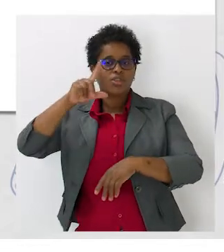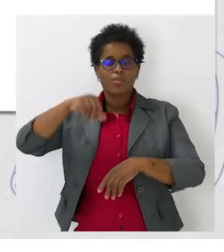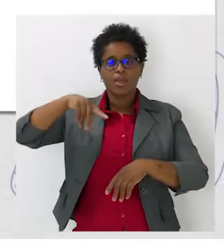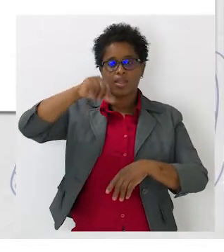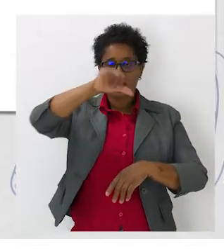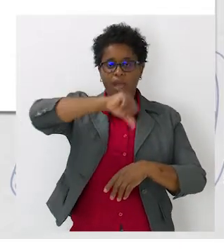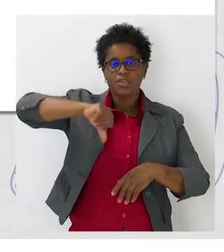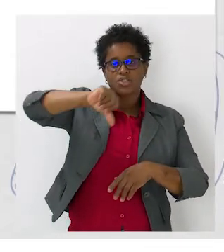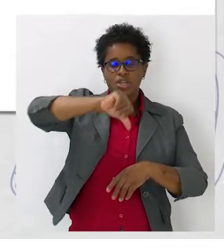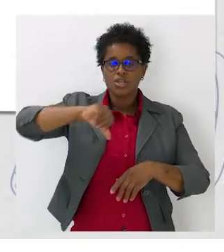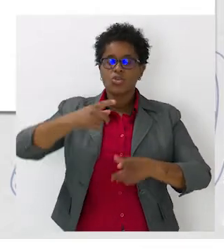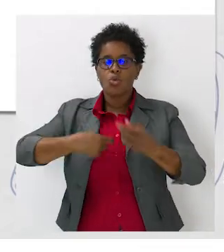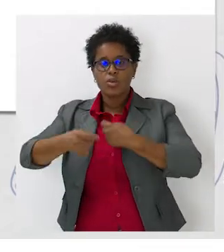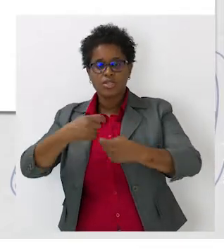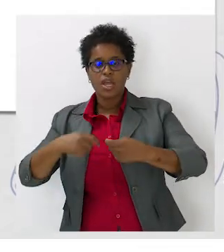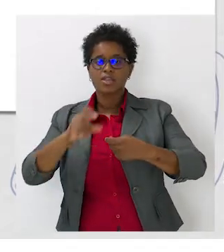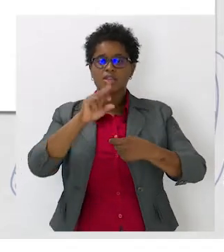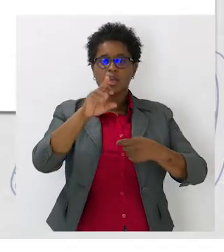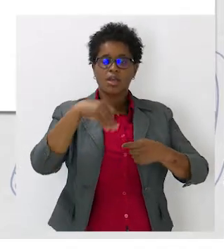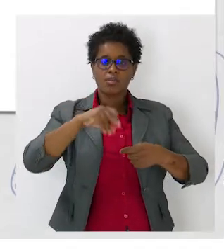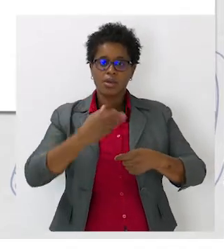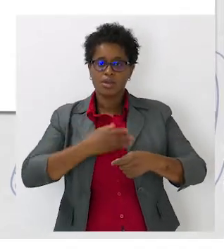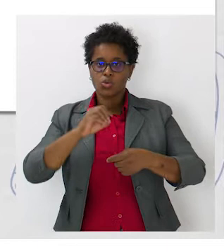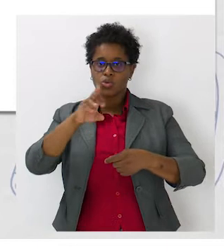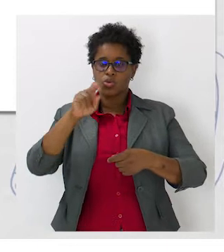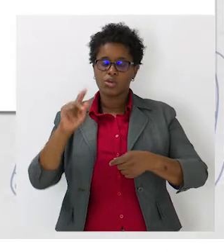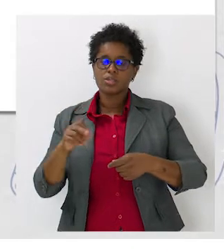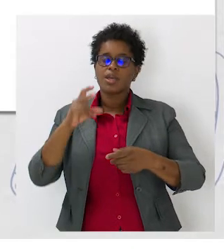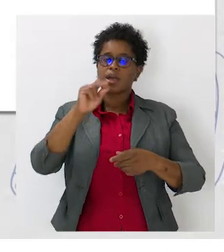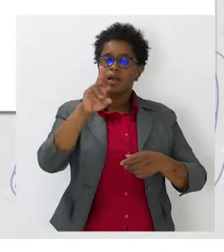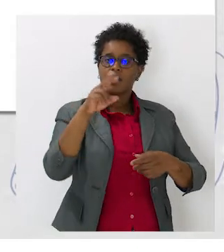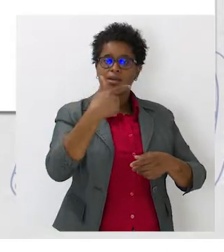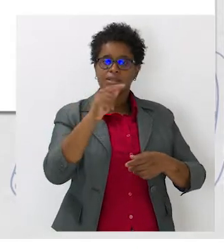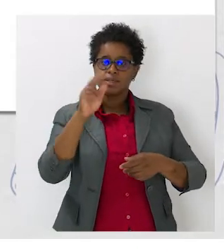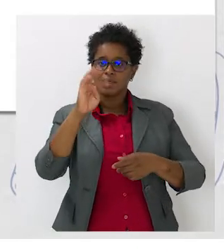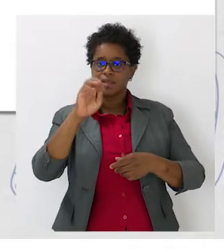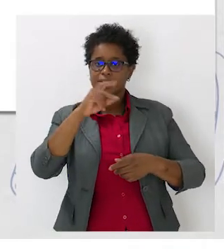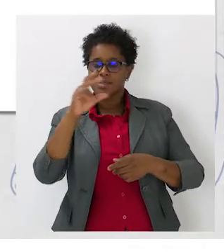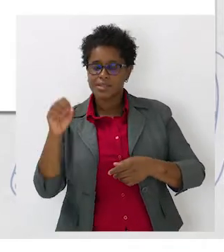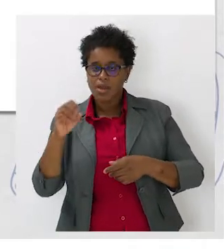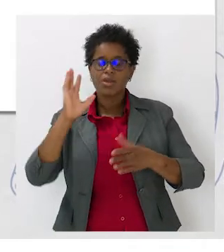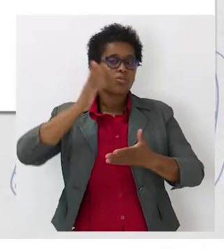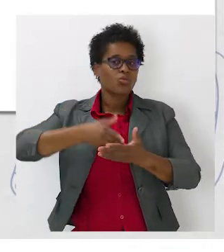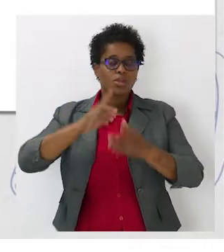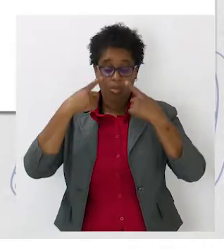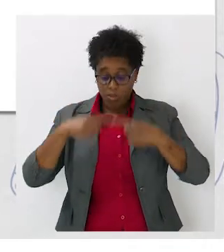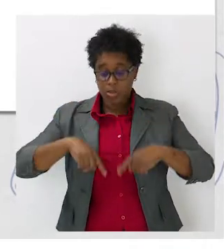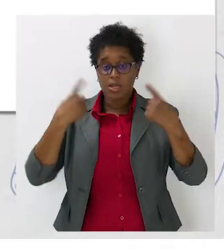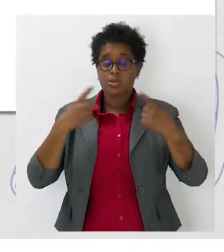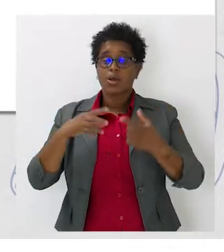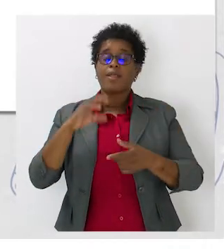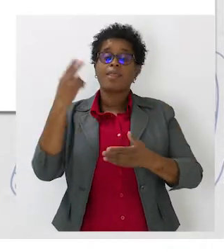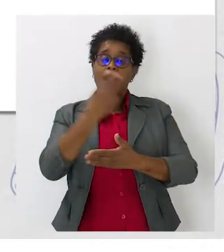azeite, comerciantes, armadores, artesãos e, por último, a